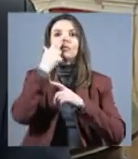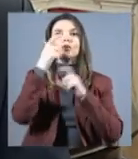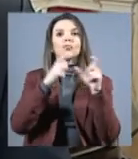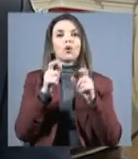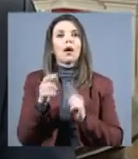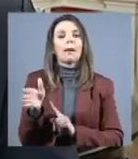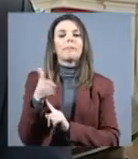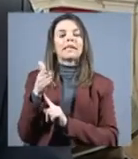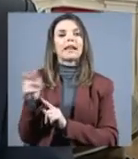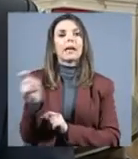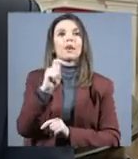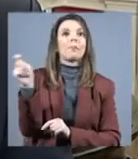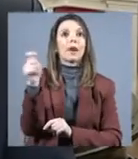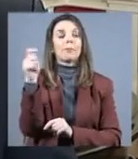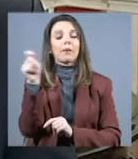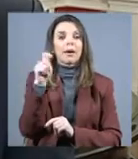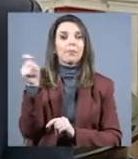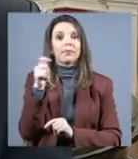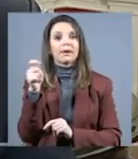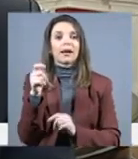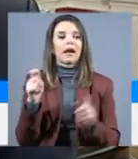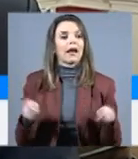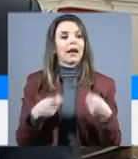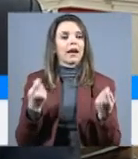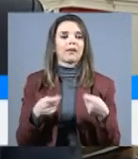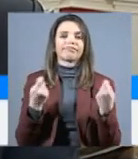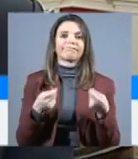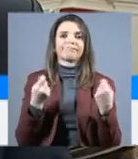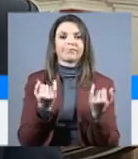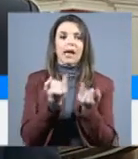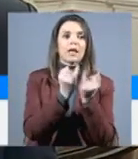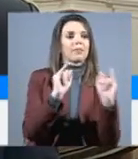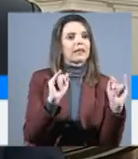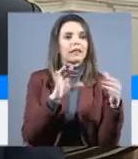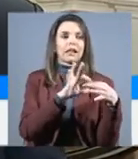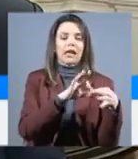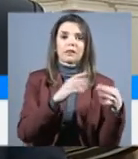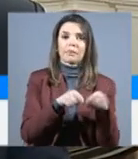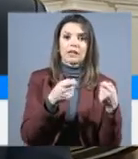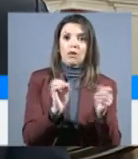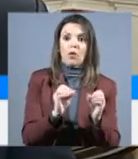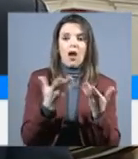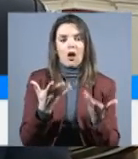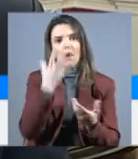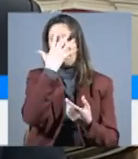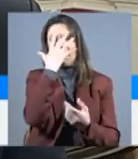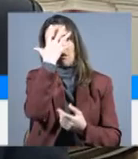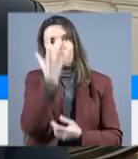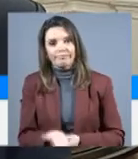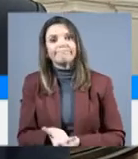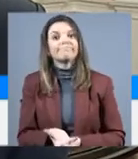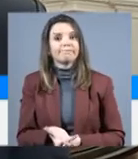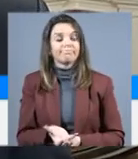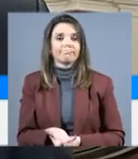bandeirinhas na campanha a dizer que eram independentes e que não tinham filiações partidárias, acaba por lhes cair a máscara por completo num